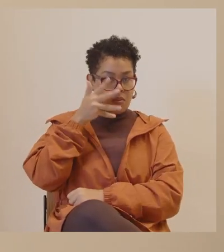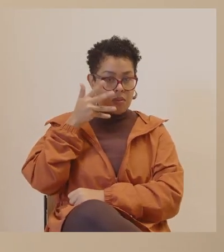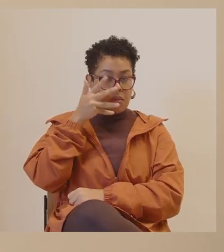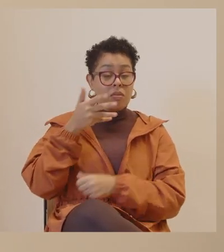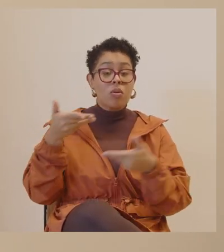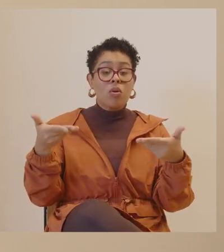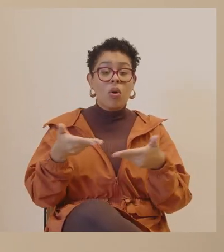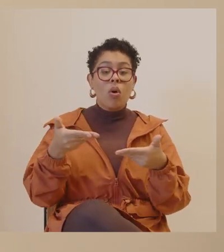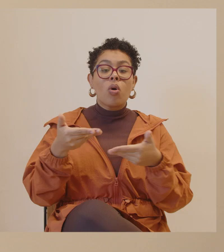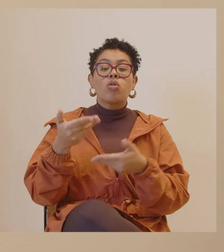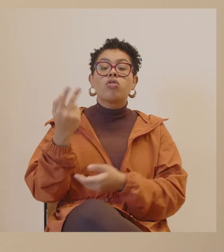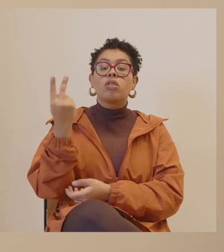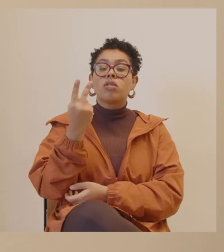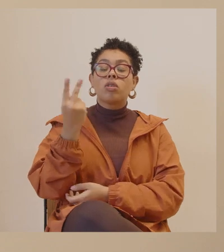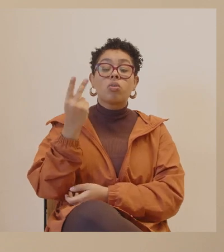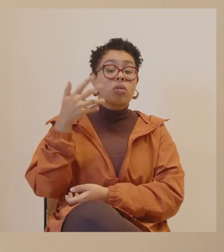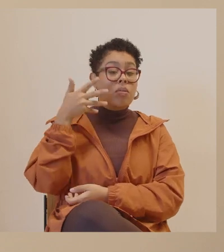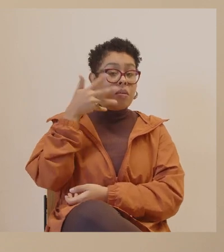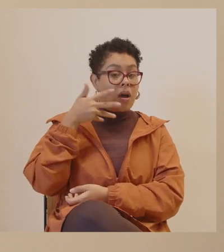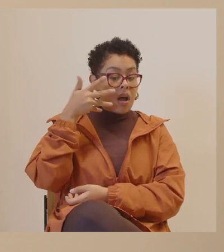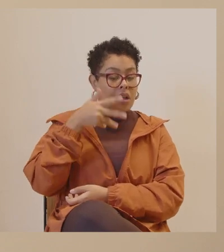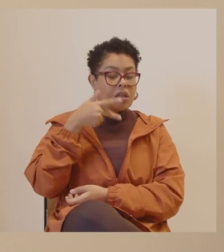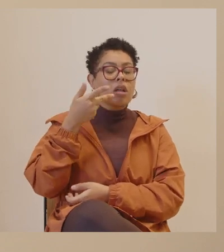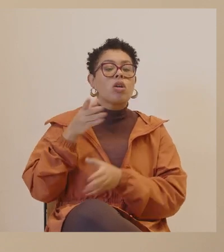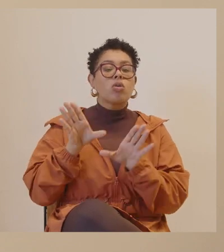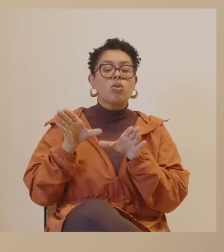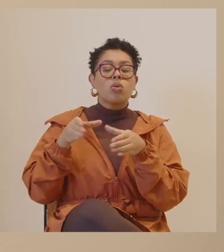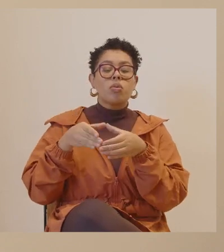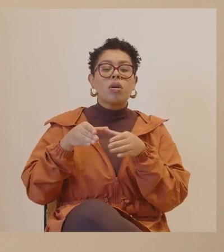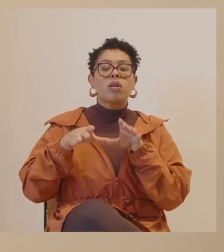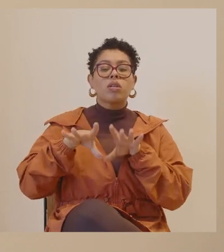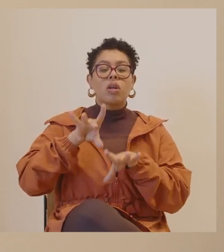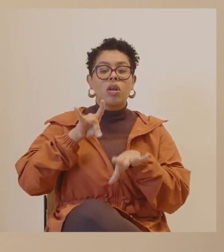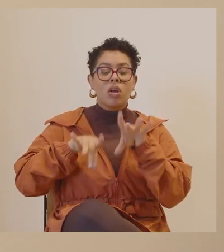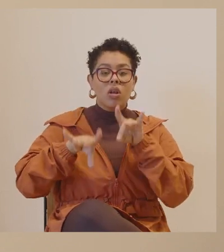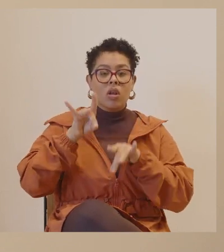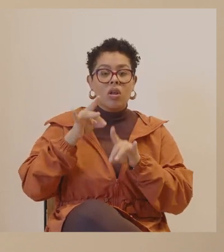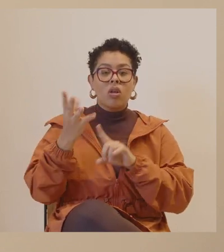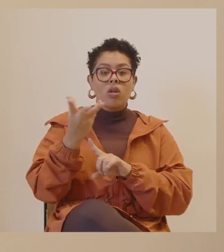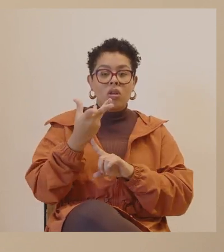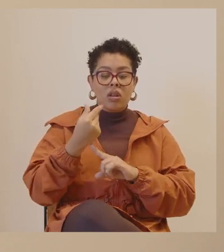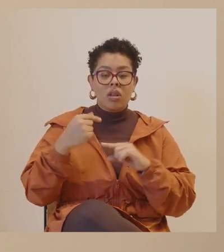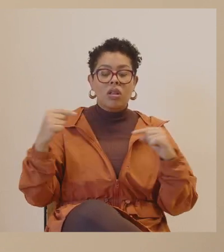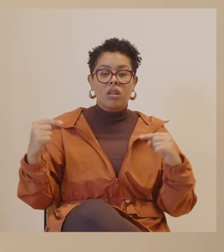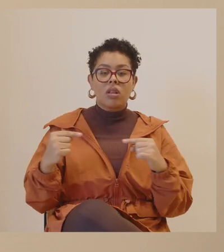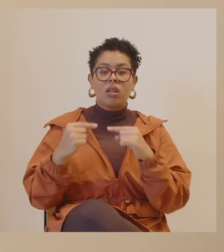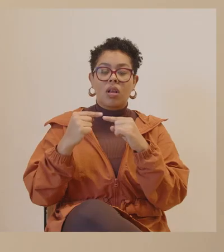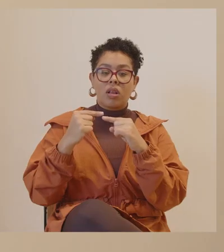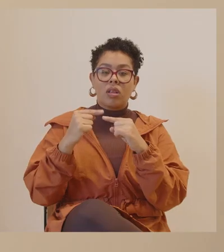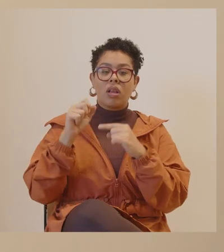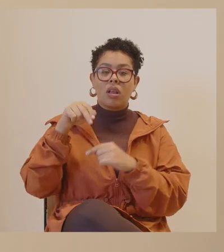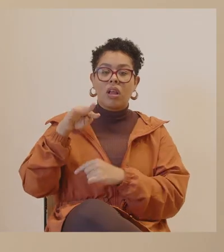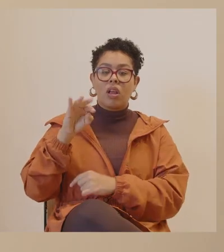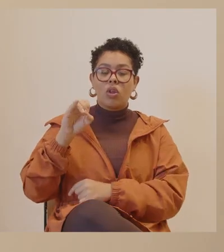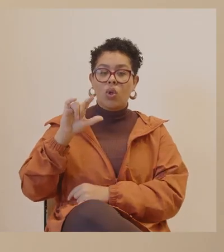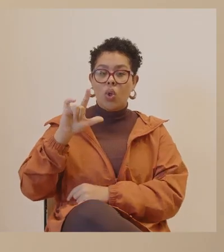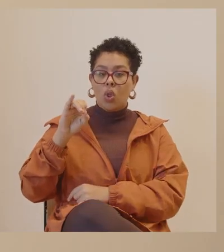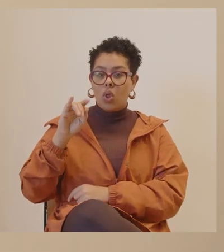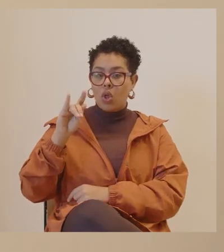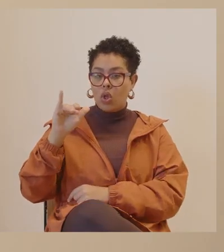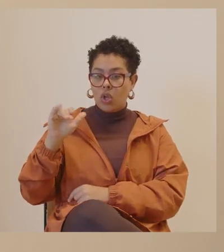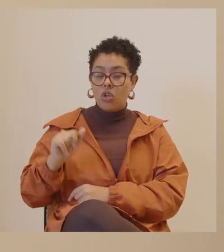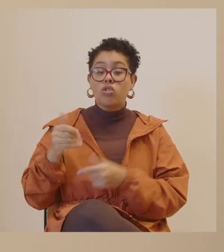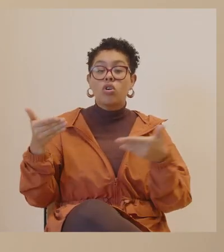Hoje é a nossa segunda palestra desse ciclo curatorial ligado a histórias da ecologia. Hoje também é um dia